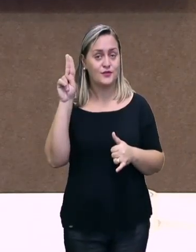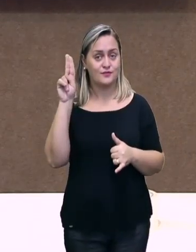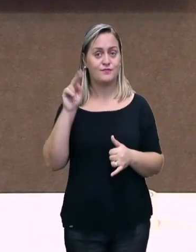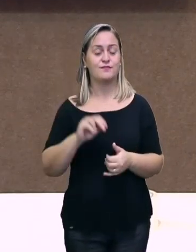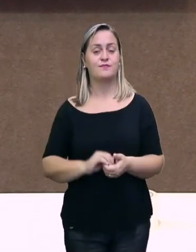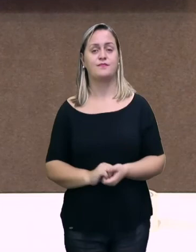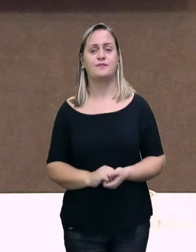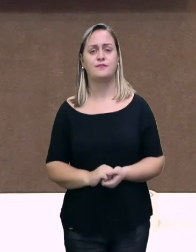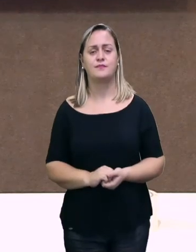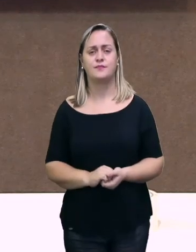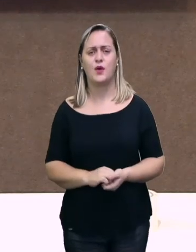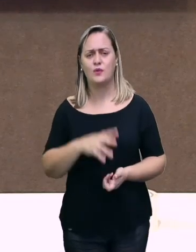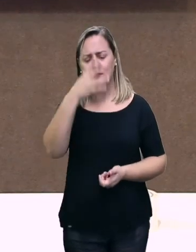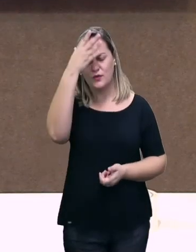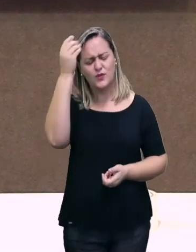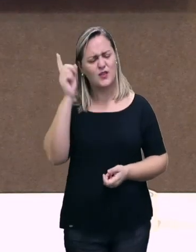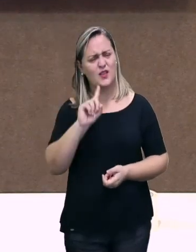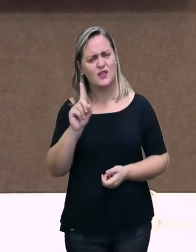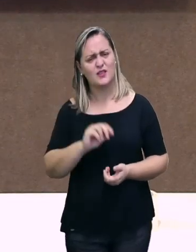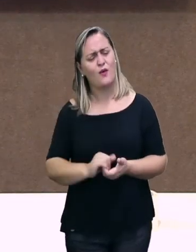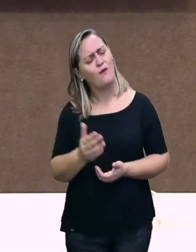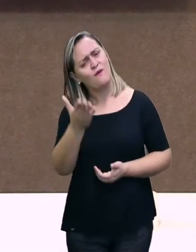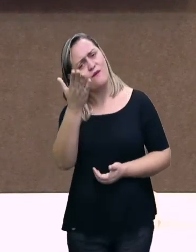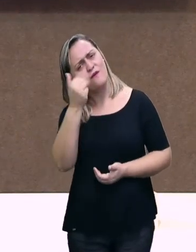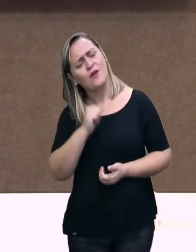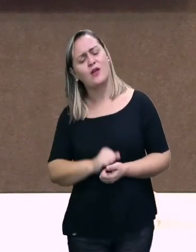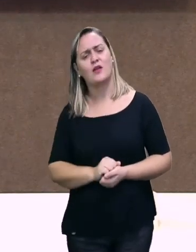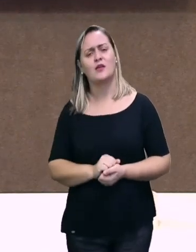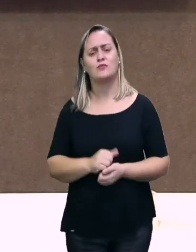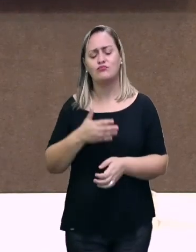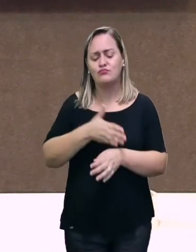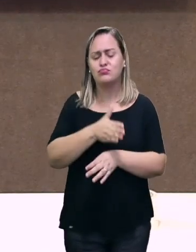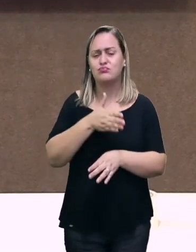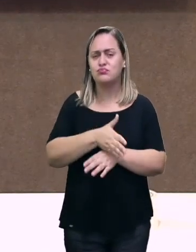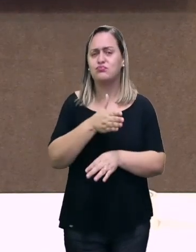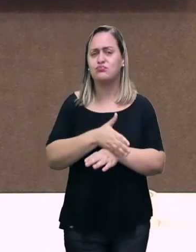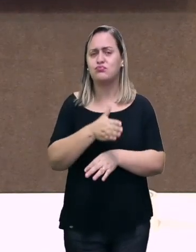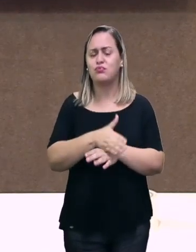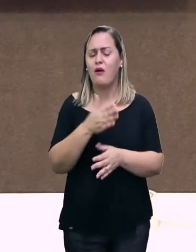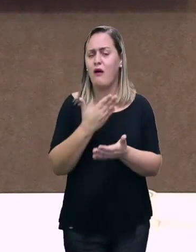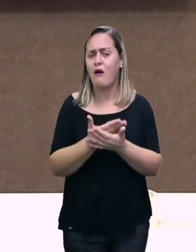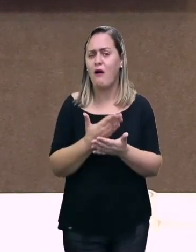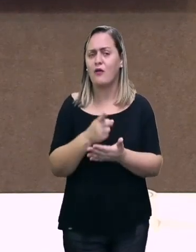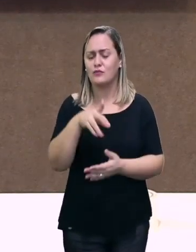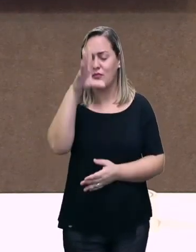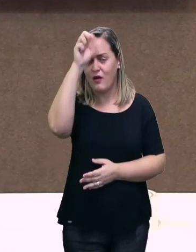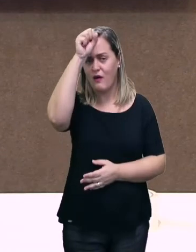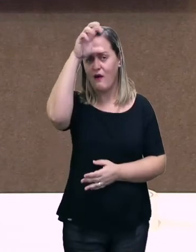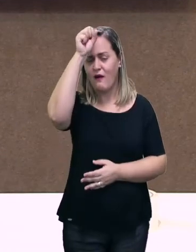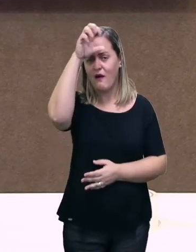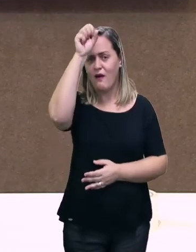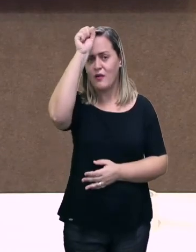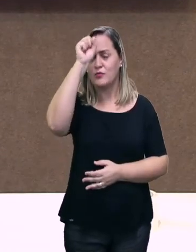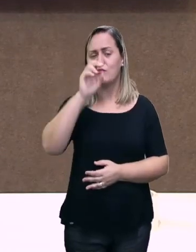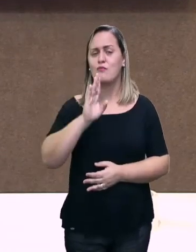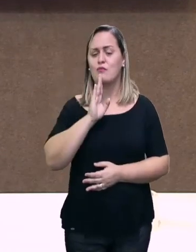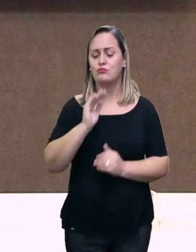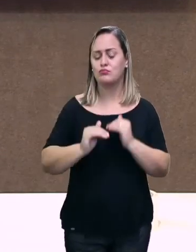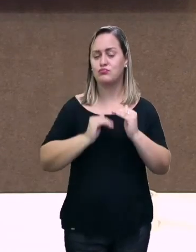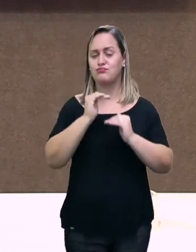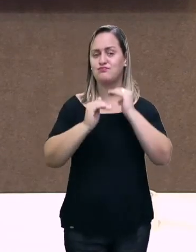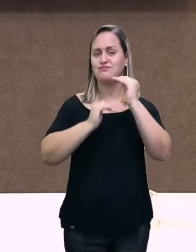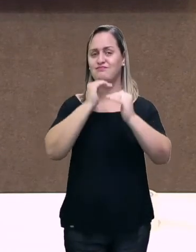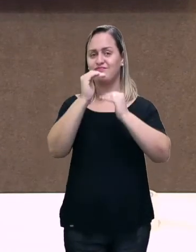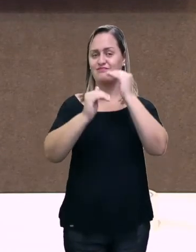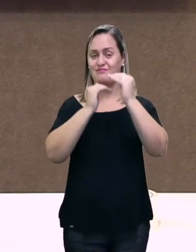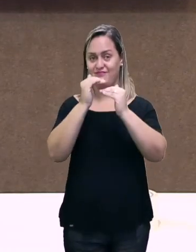fica de fora, não. Vem com a gente, acompanha as nossas aulas que você vai ter um aprendizado, um conhecimento muito